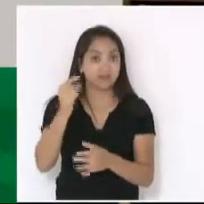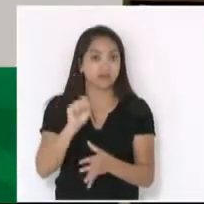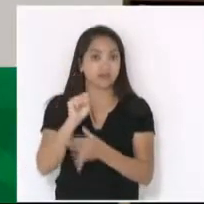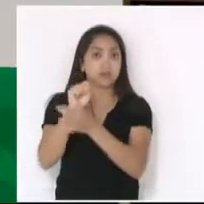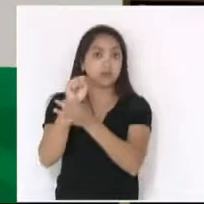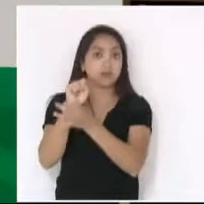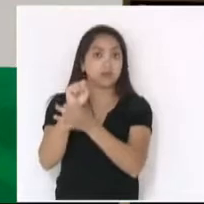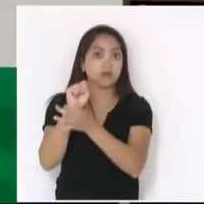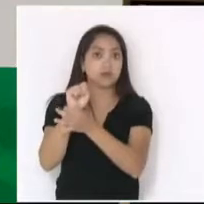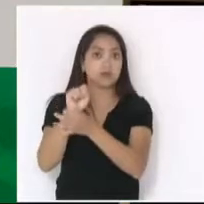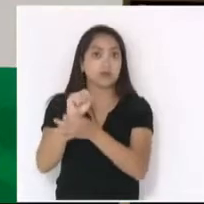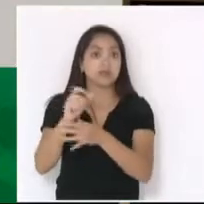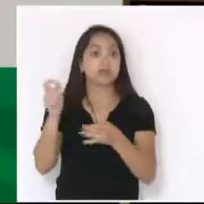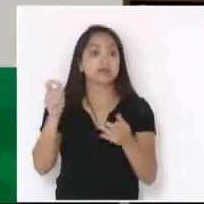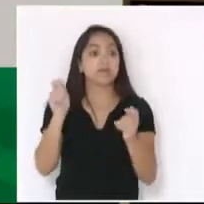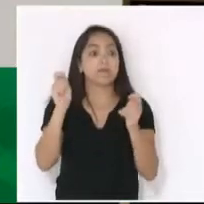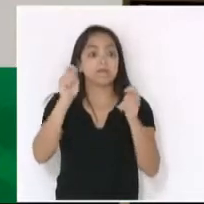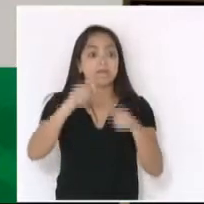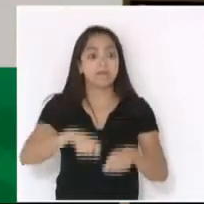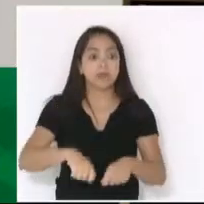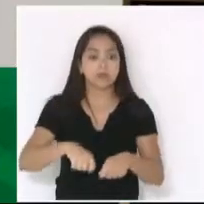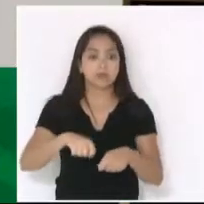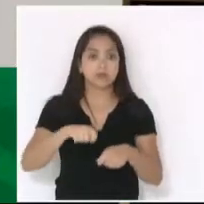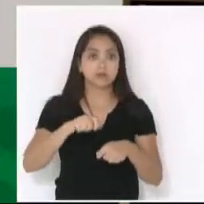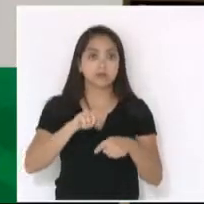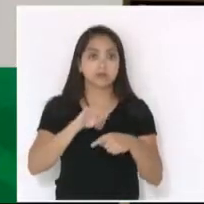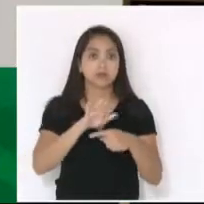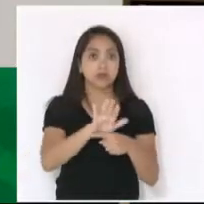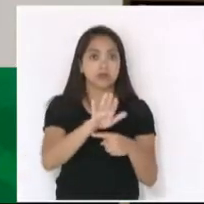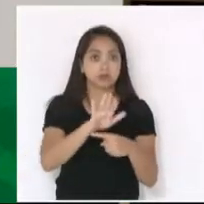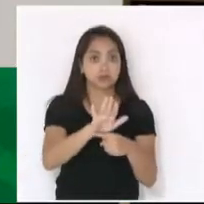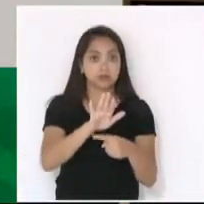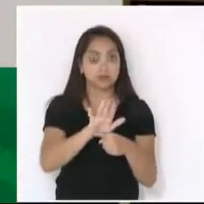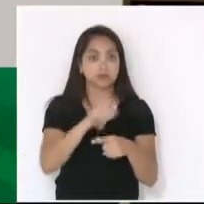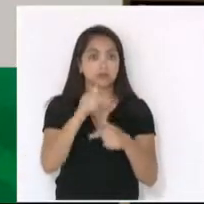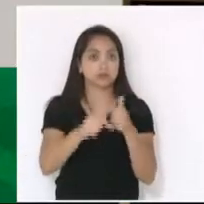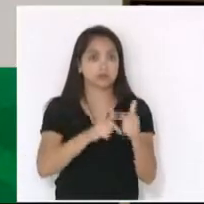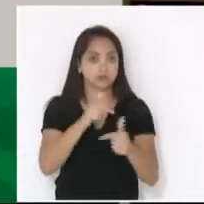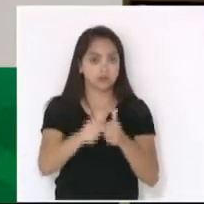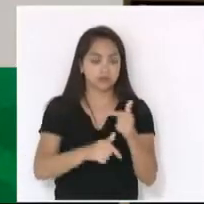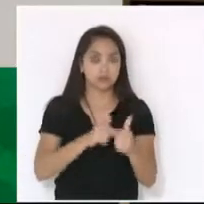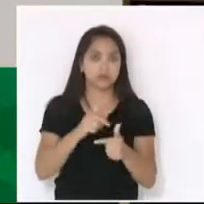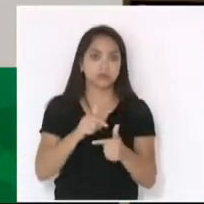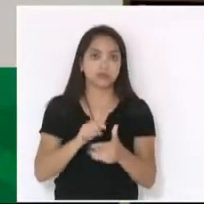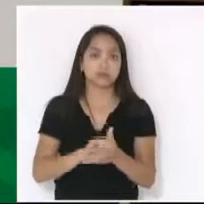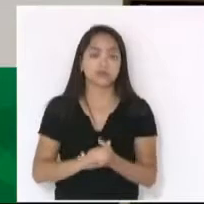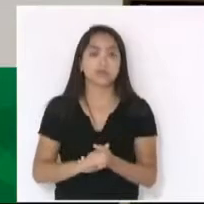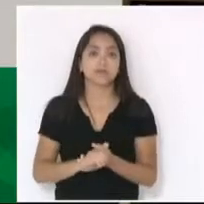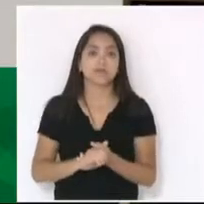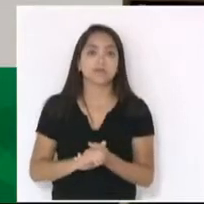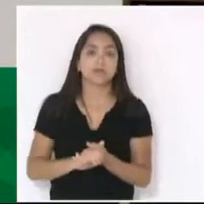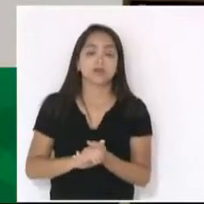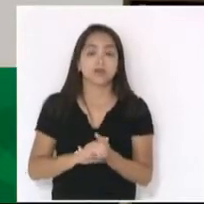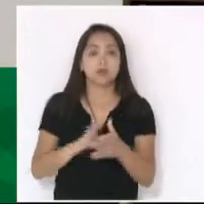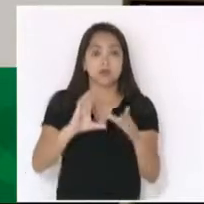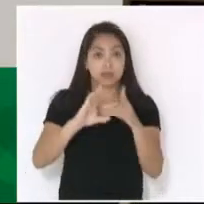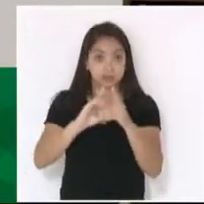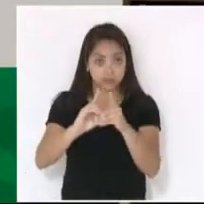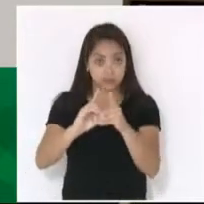estão dando mais condições é condições para trabalhar mas finalizando com relação ao